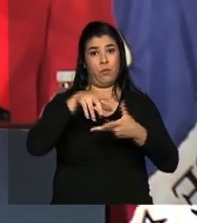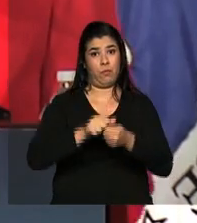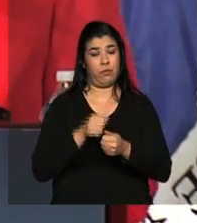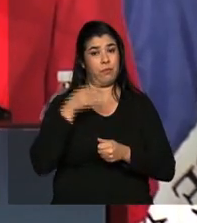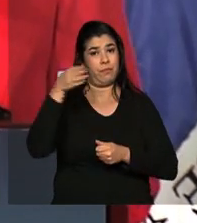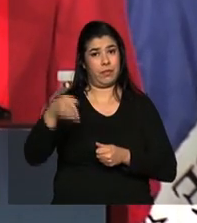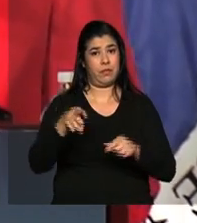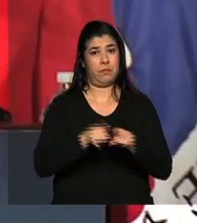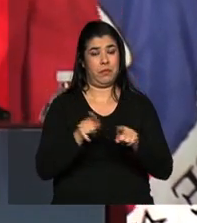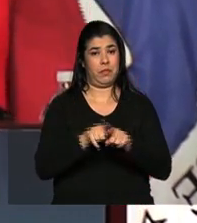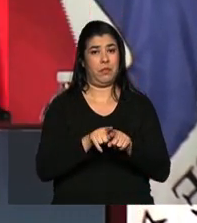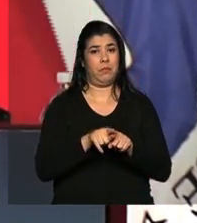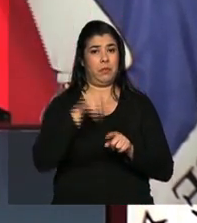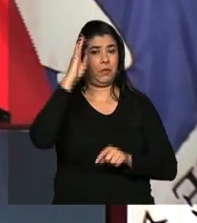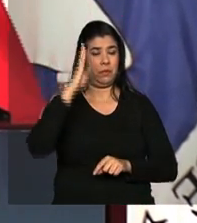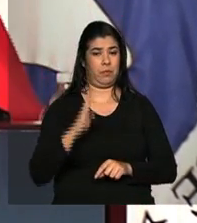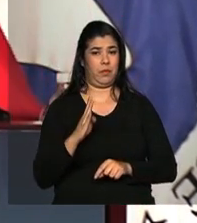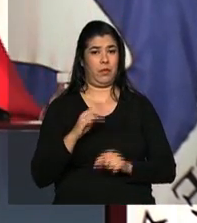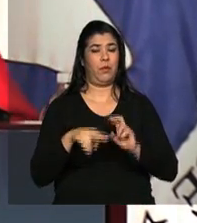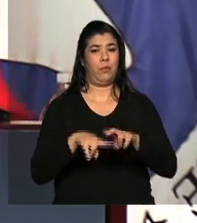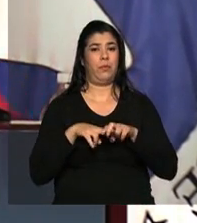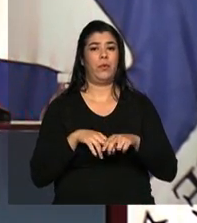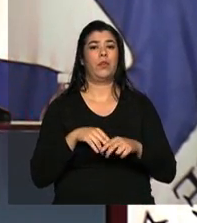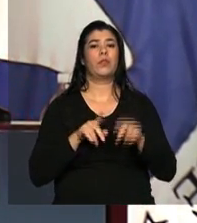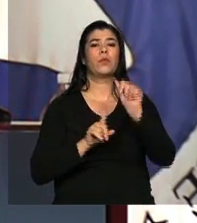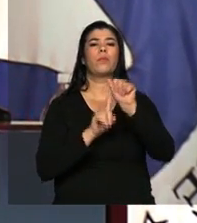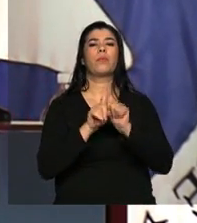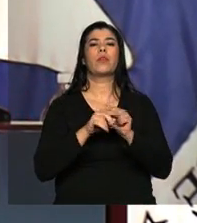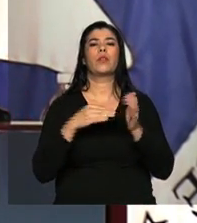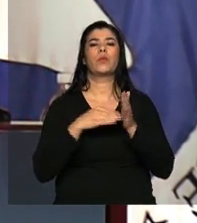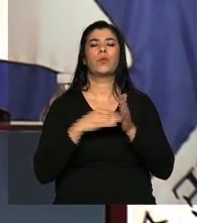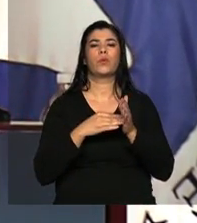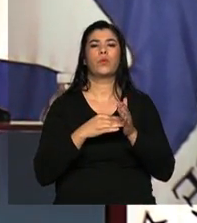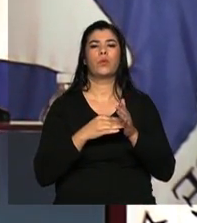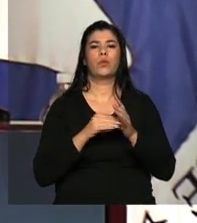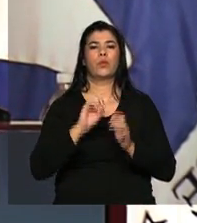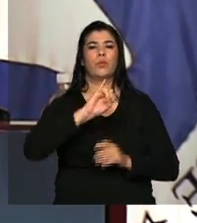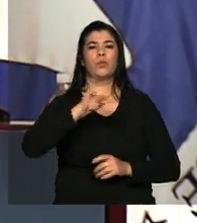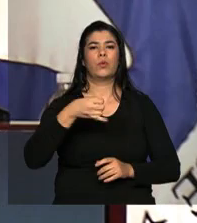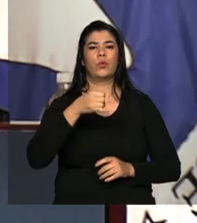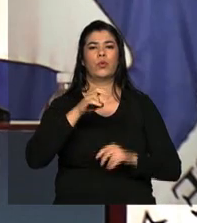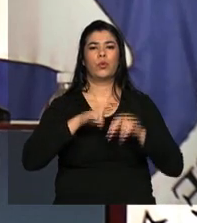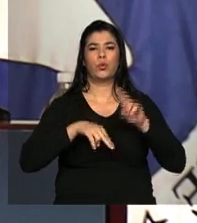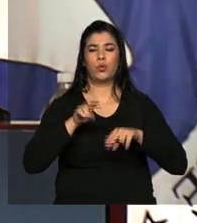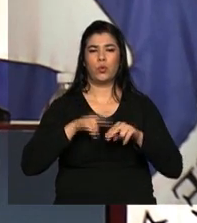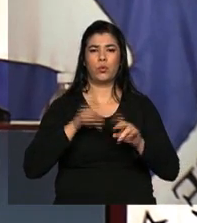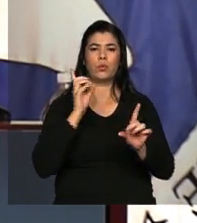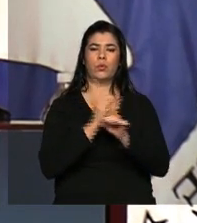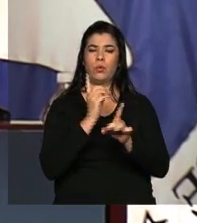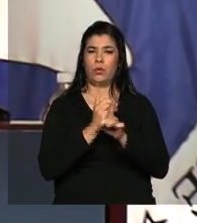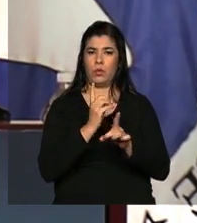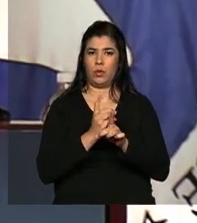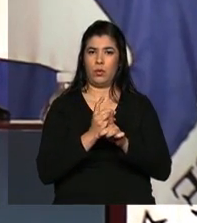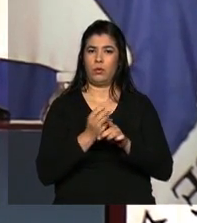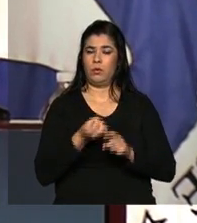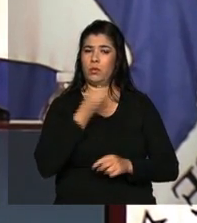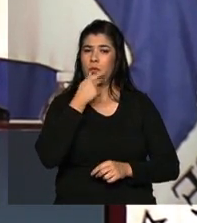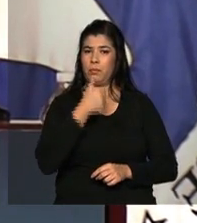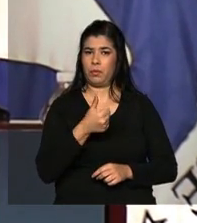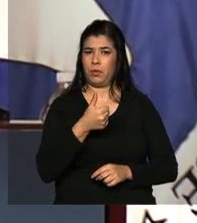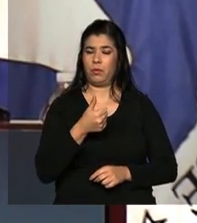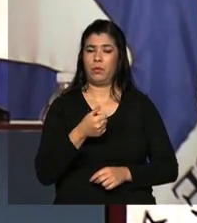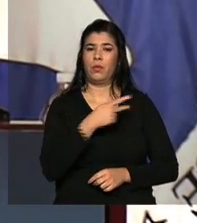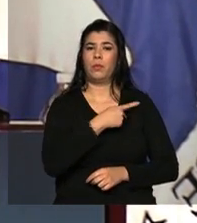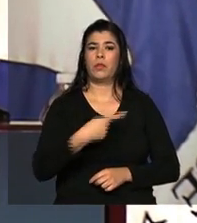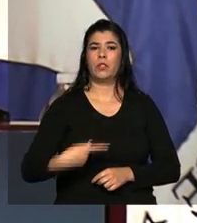Para tanto, tive neste mês de junho encontros muito produtivos com o presidente Peña Neto